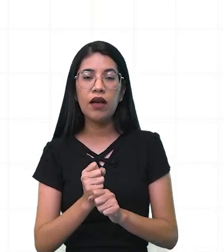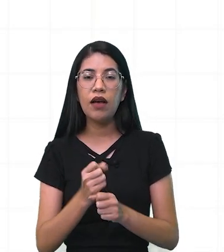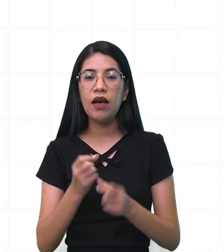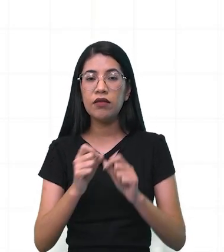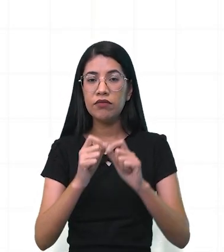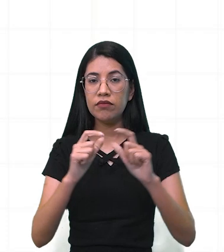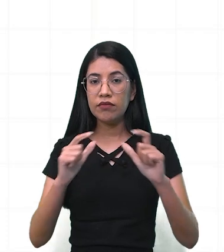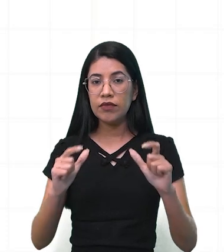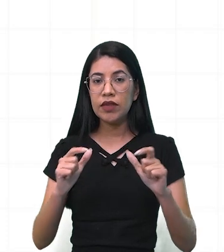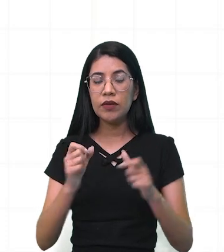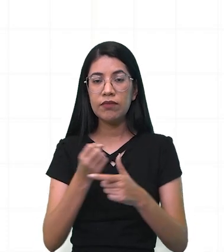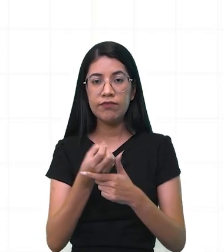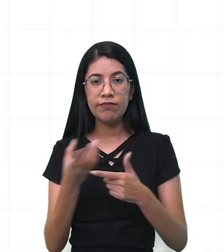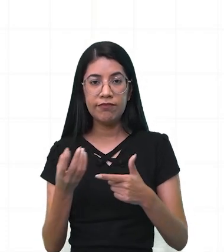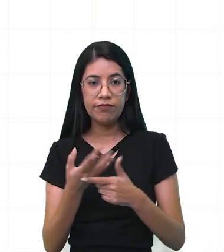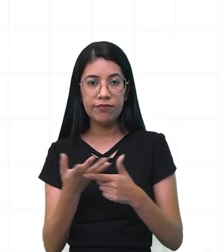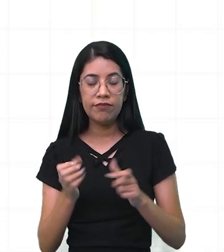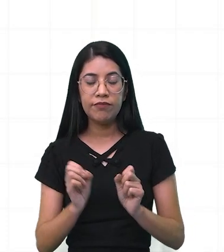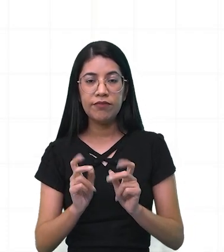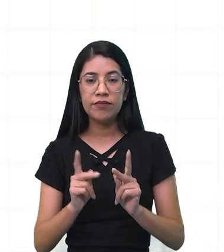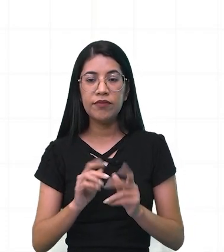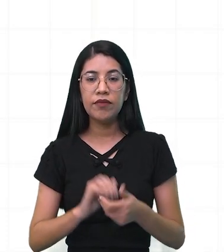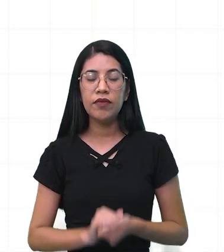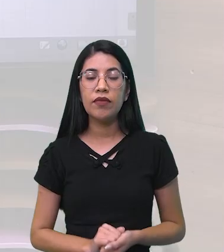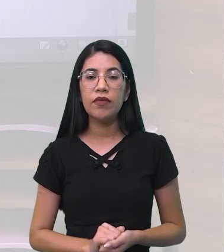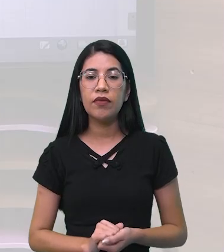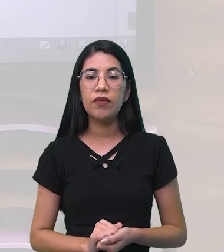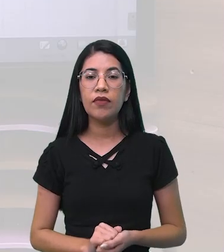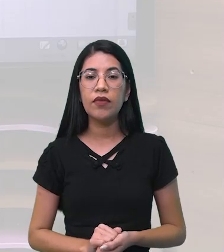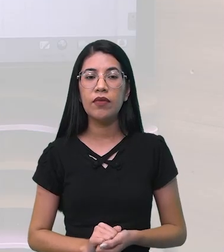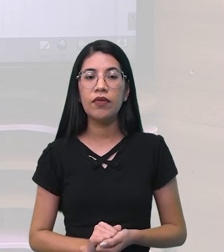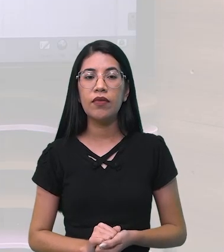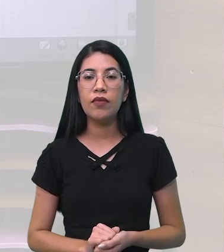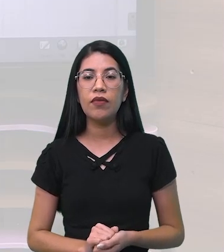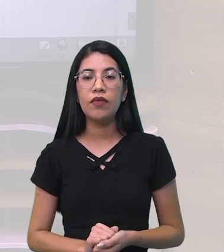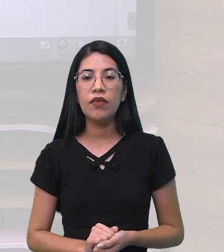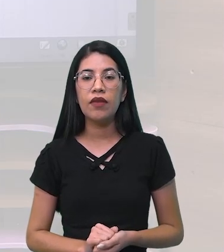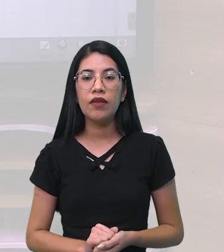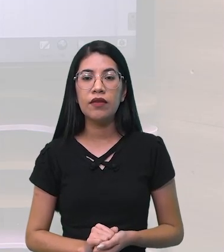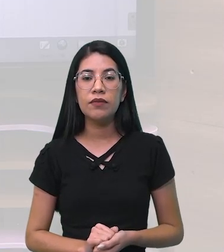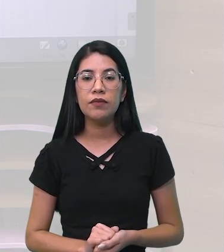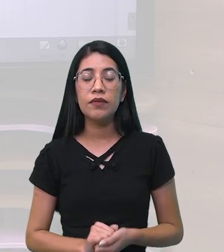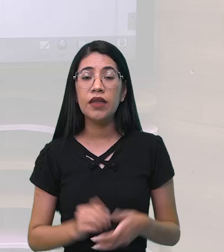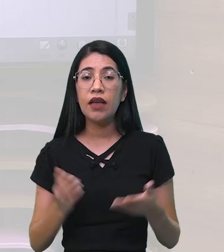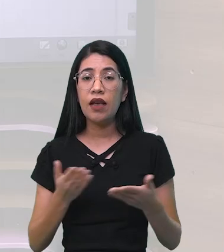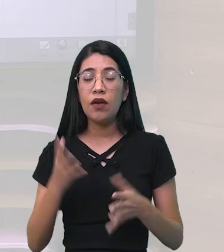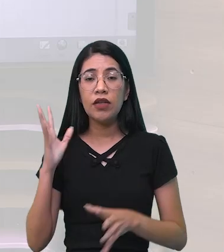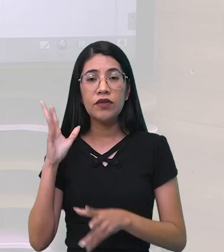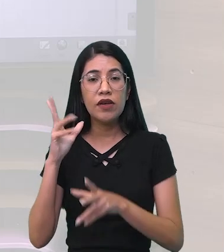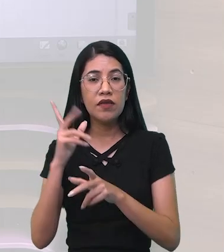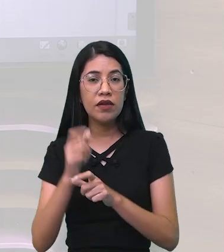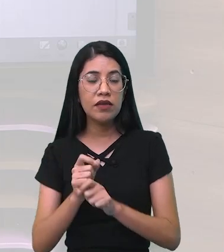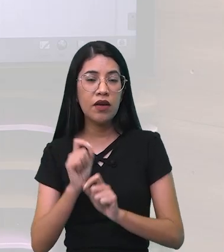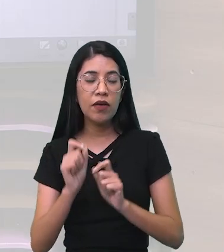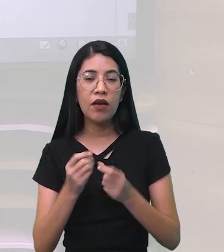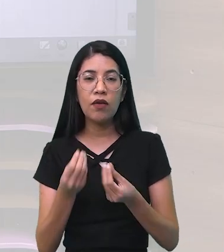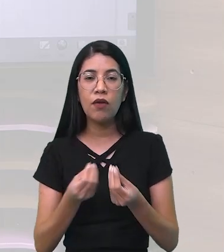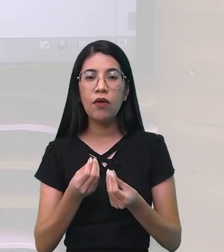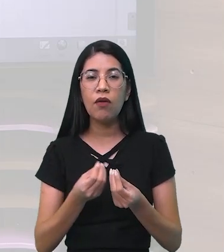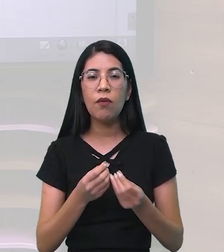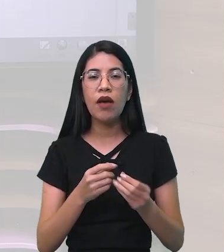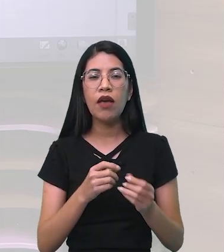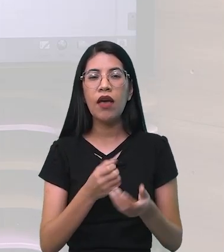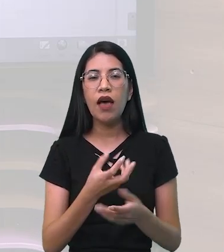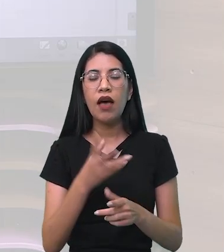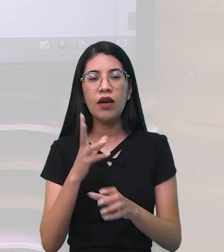expressão algébrica? Ok? E agora, nós vamos aí lembrar um pouco de algumas operações para que quando